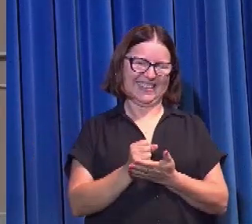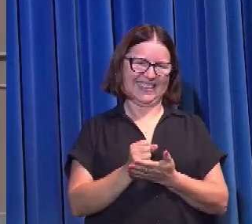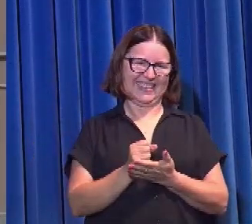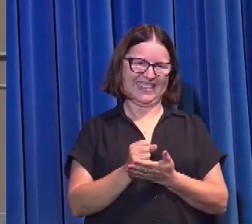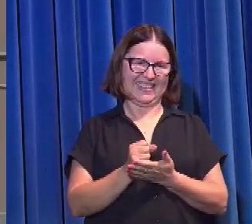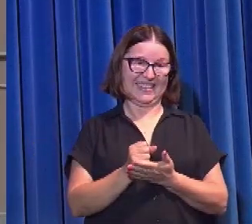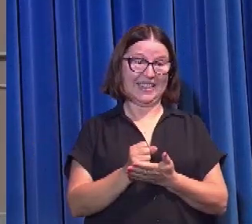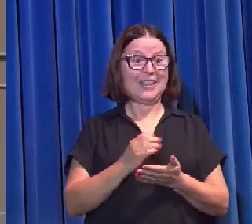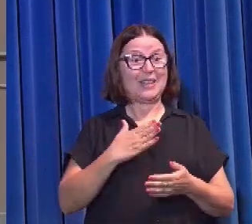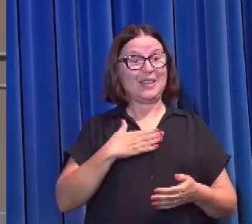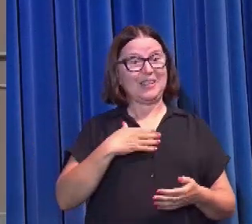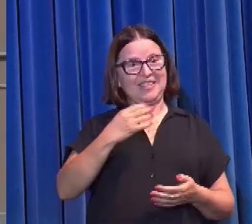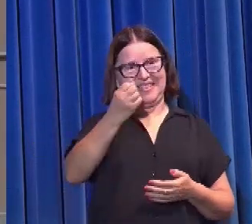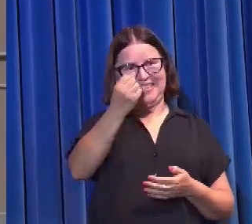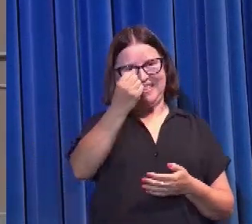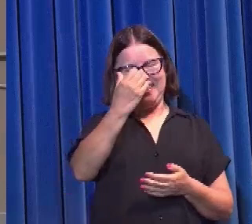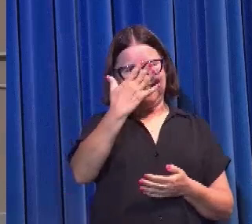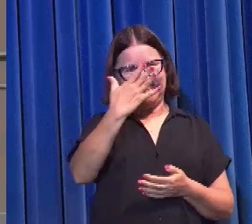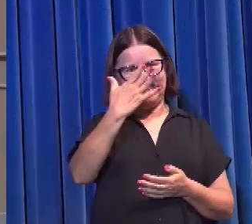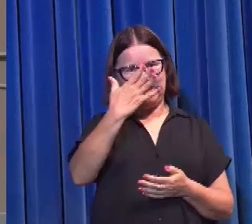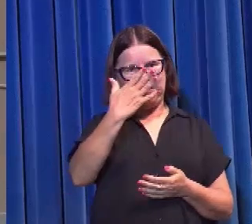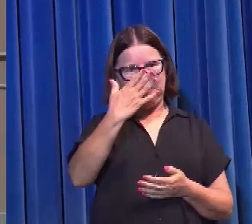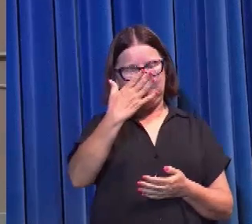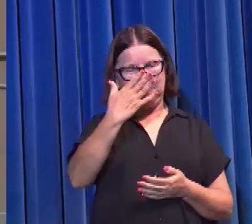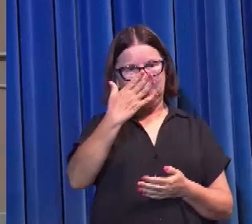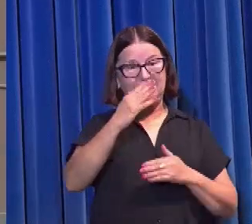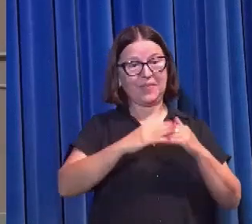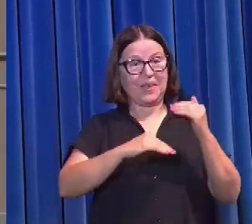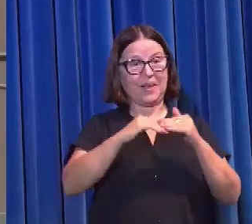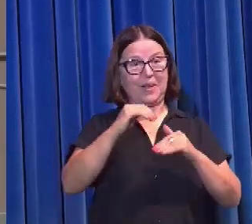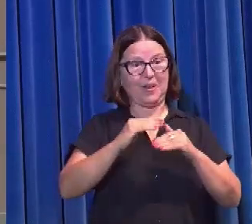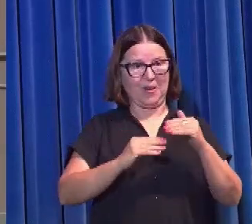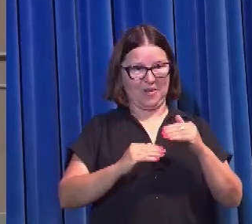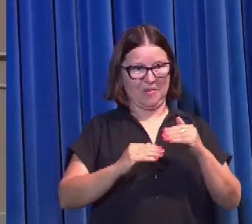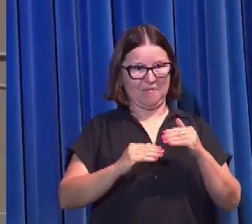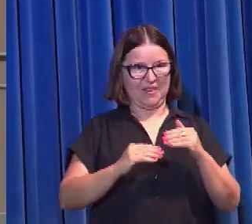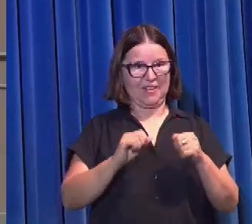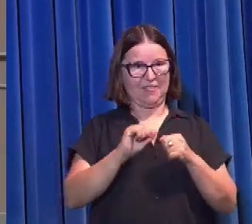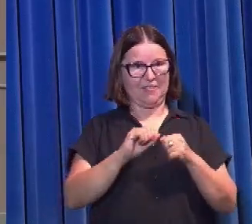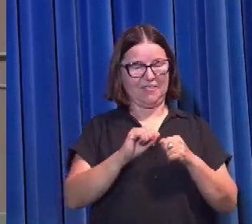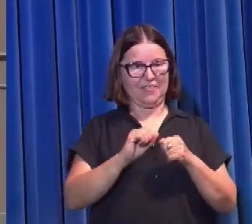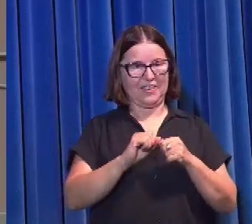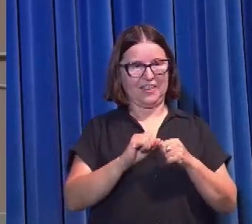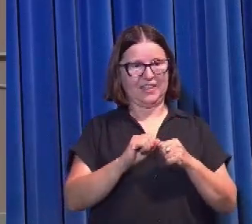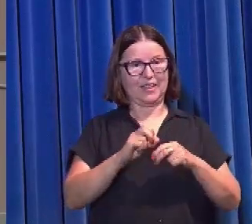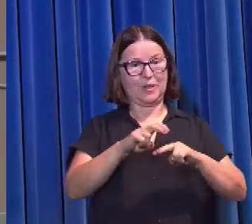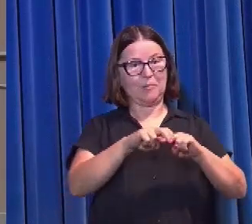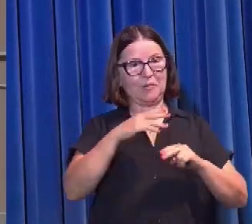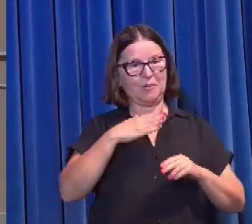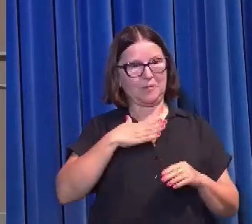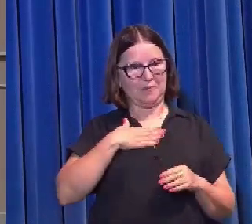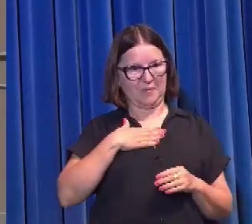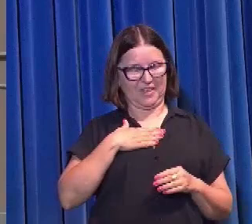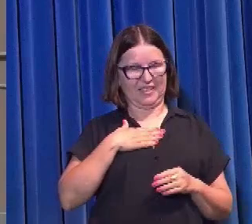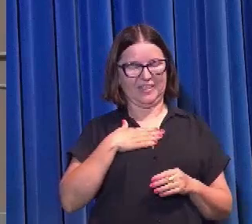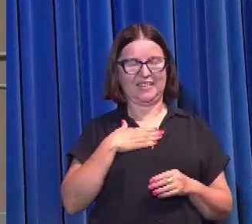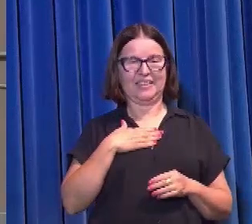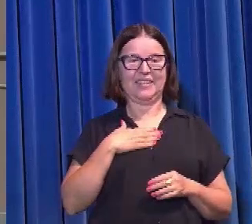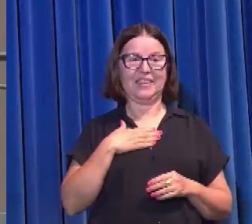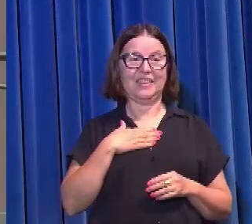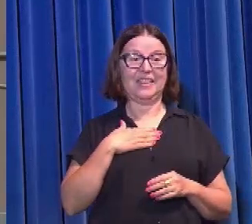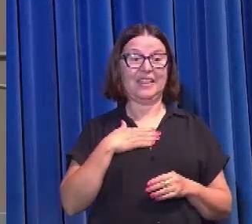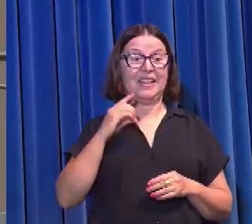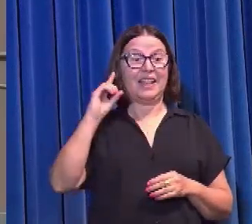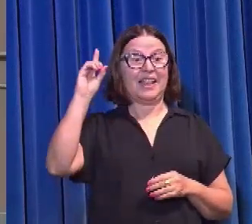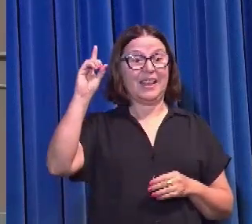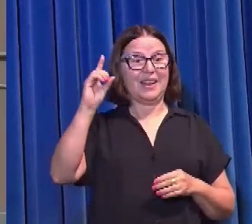me revelar que por meio da obra que Ele fez em meu favor, sem mérito algum, Ele